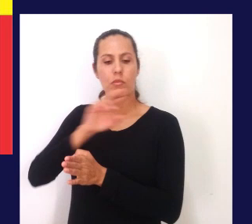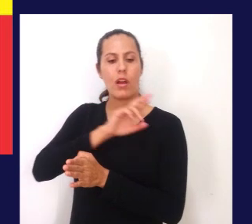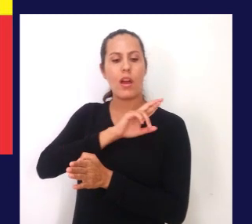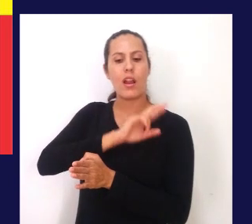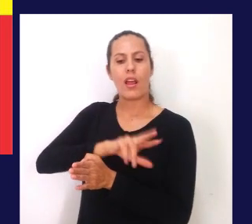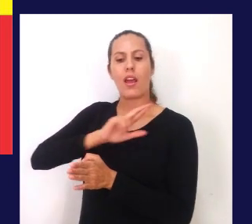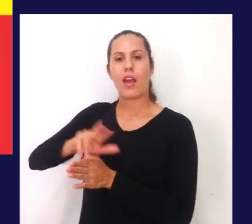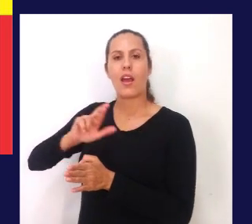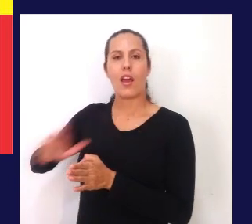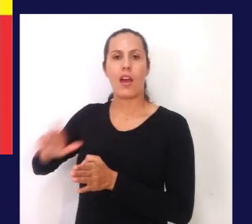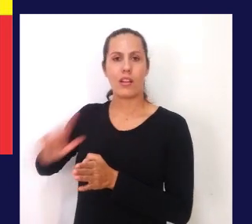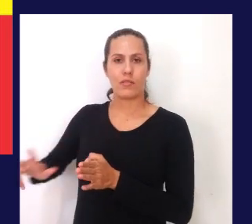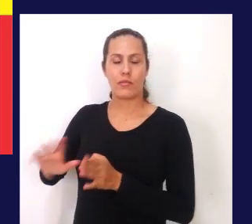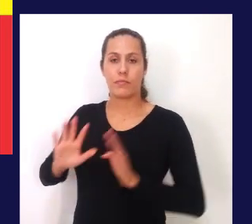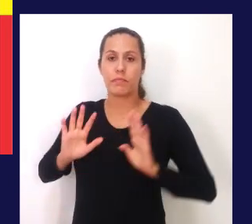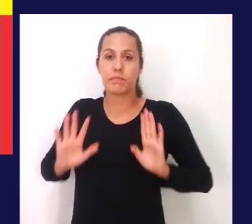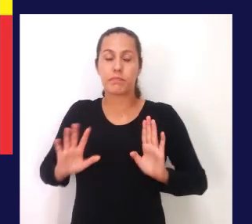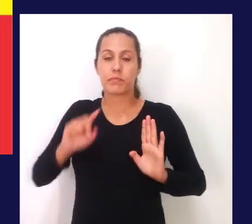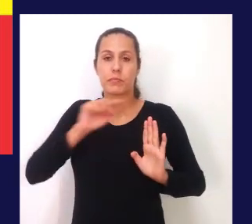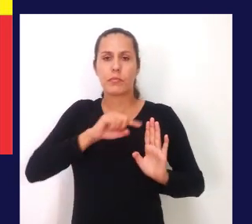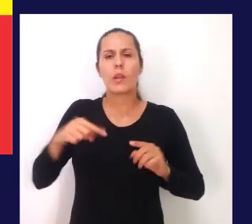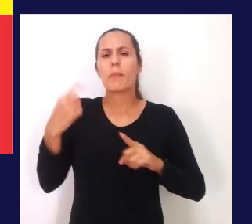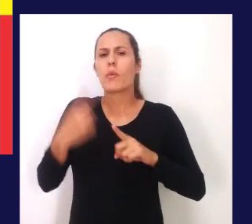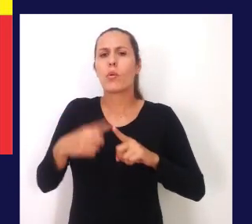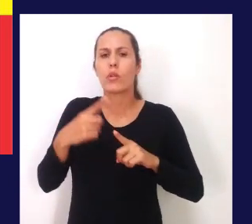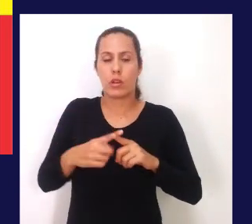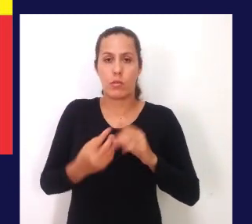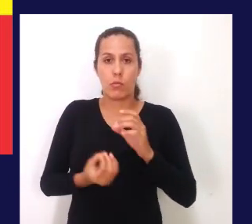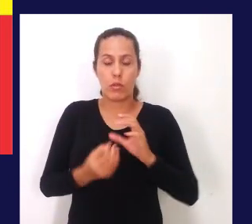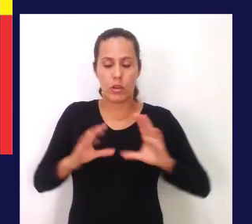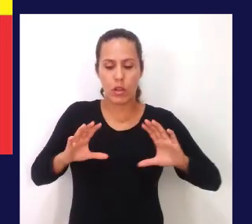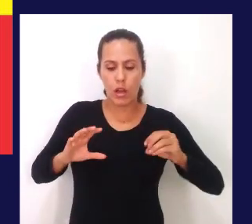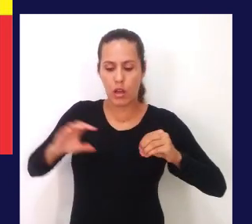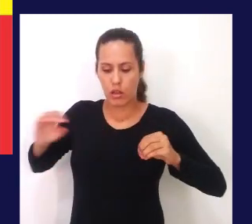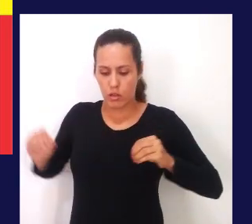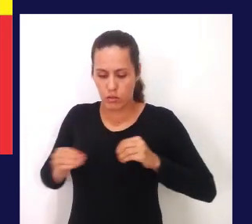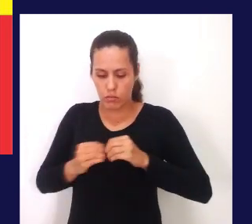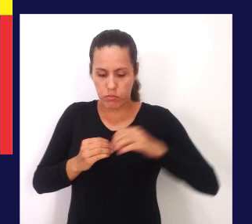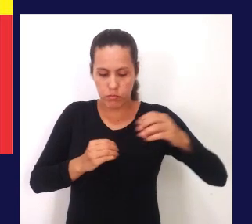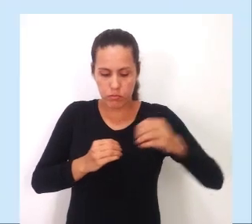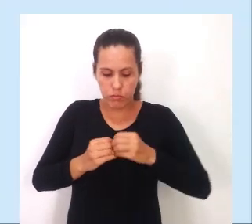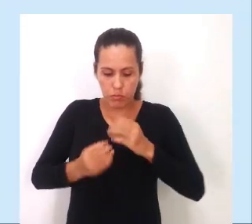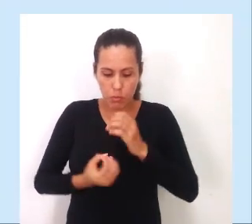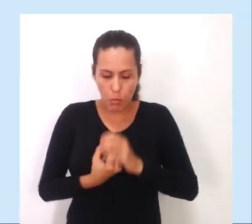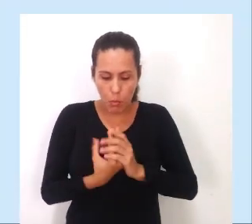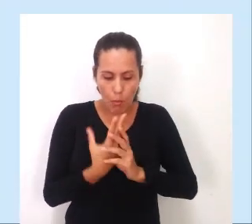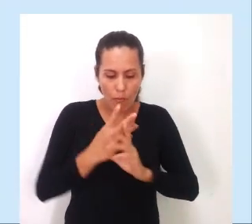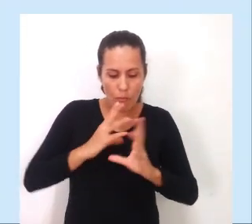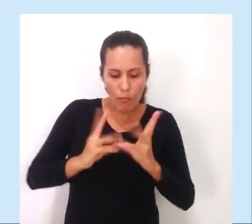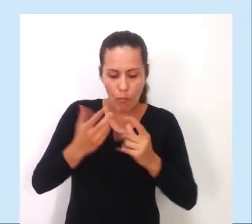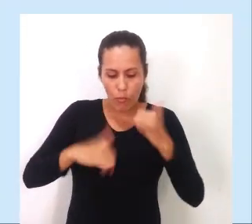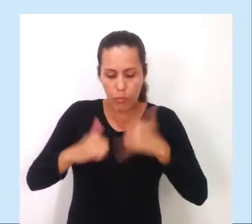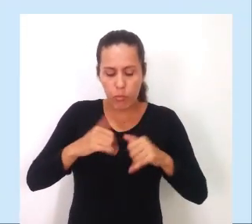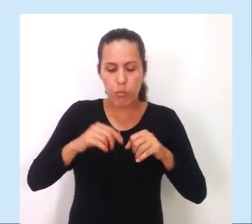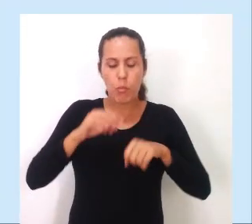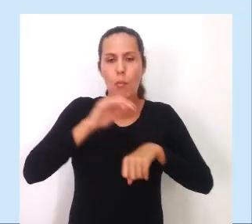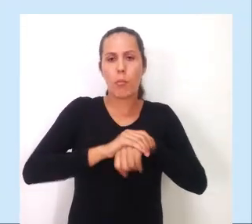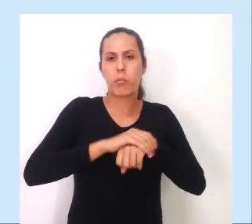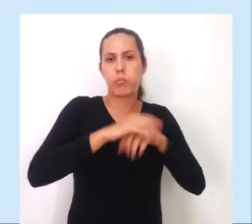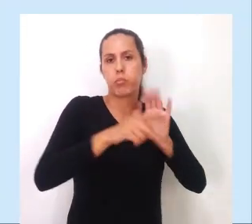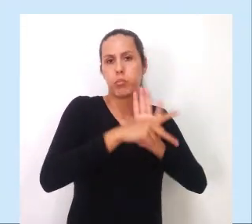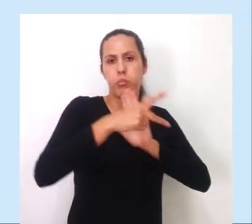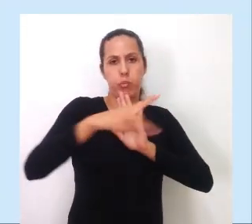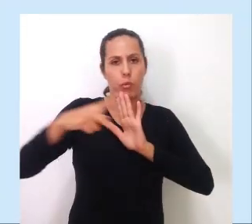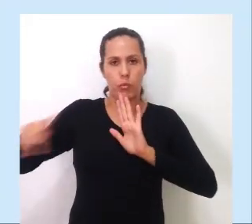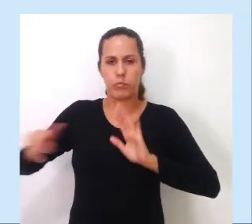vai ocorrer devido ao arranjo molecular de suas moléculas, tanto do arenito, quanto do